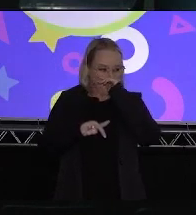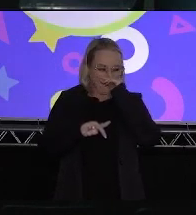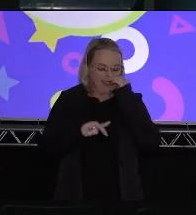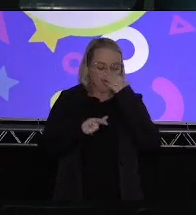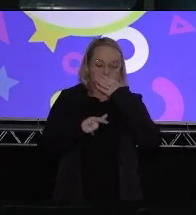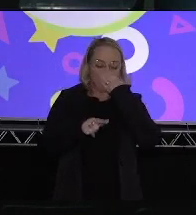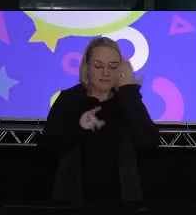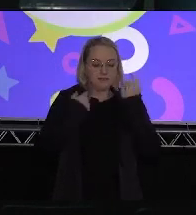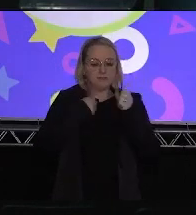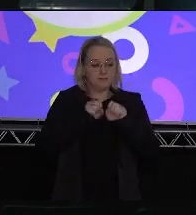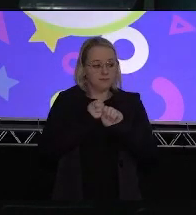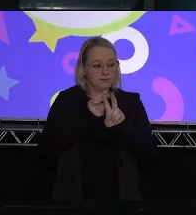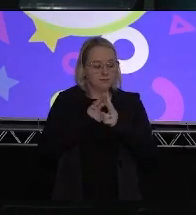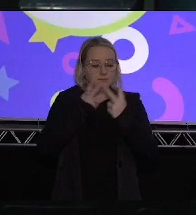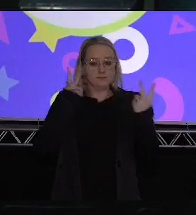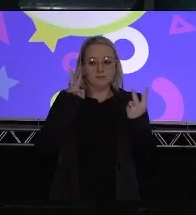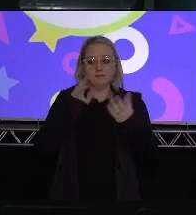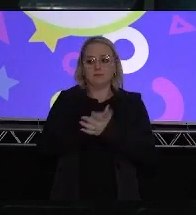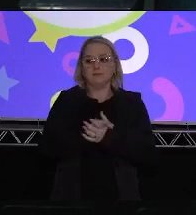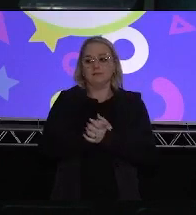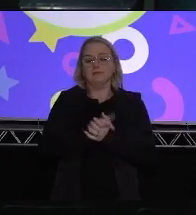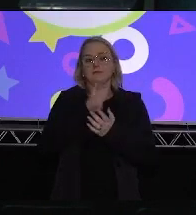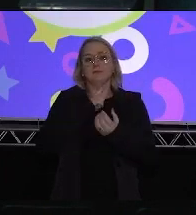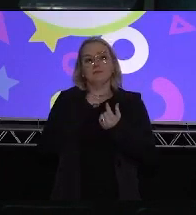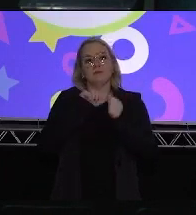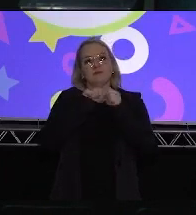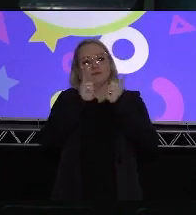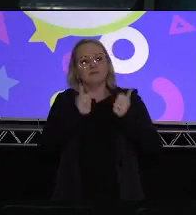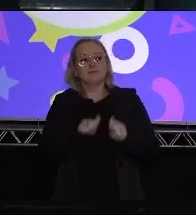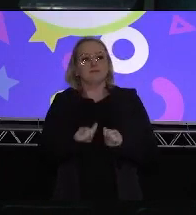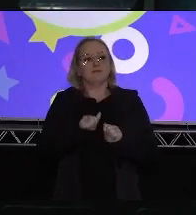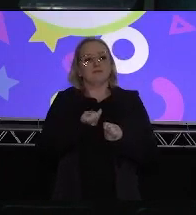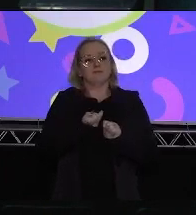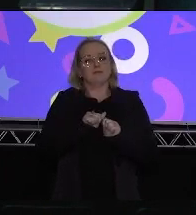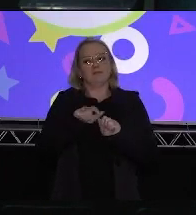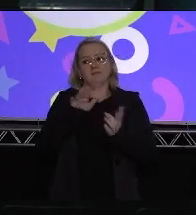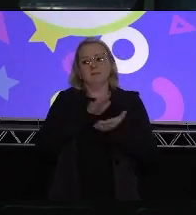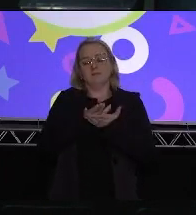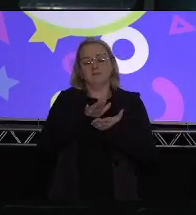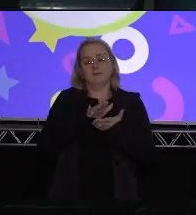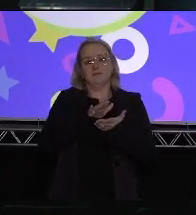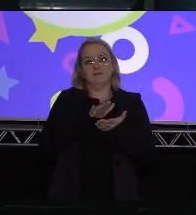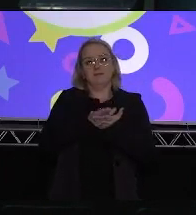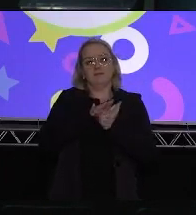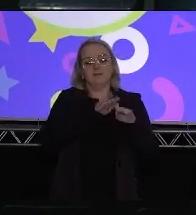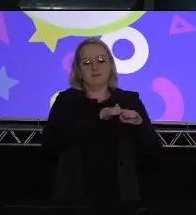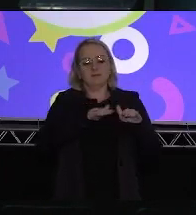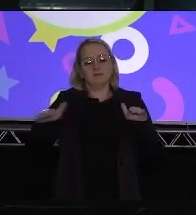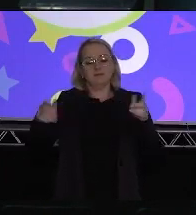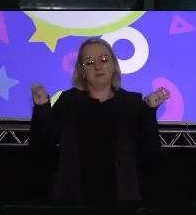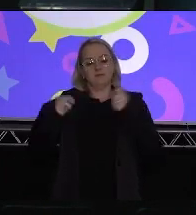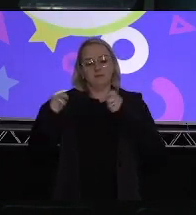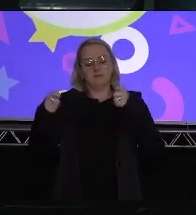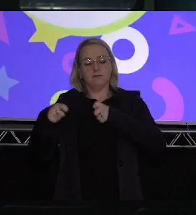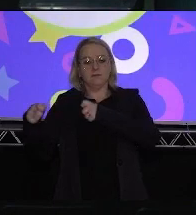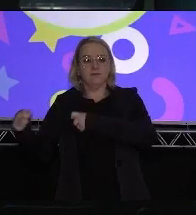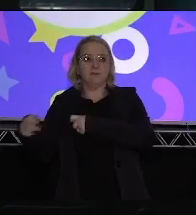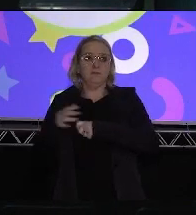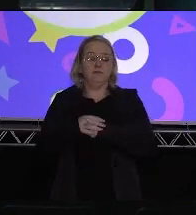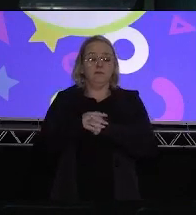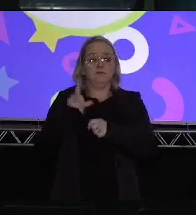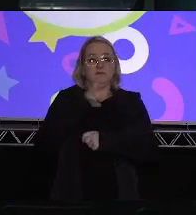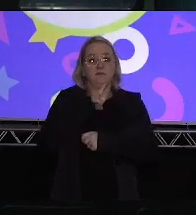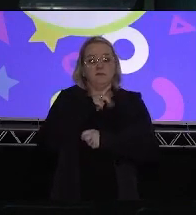online, virtual, e a gente vamos modelar uma capacitação, uma esteira de capacitação que